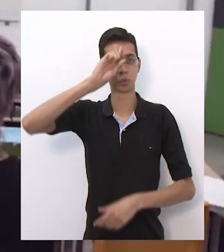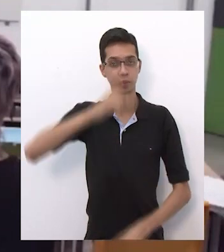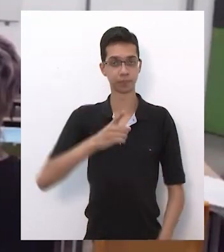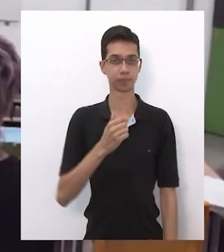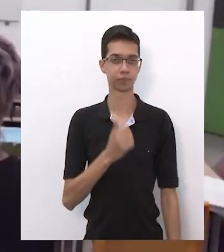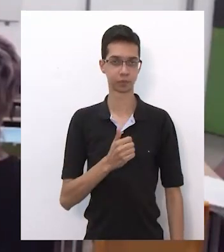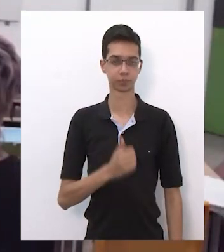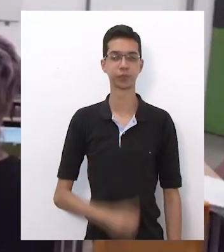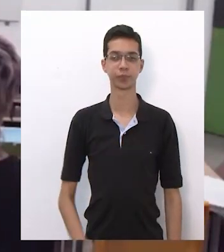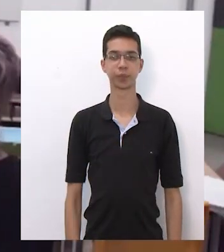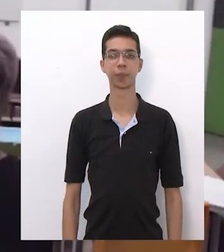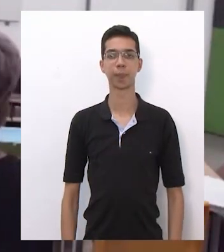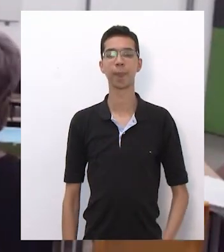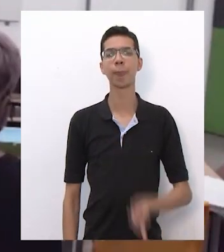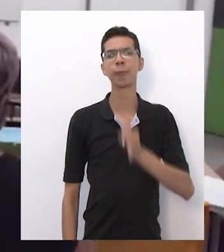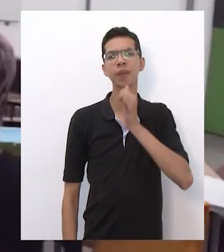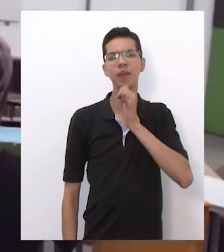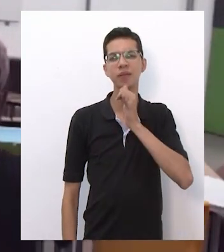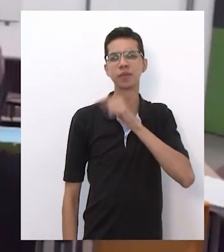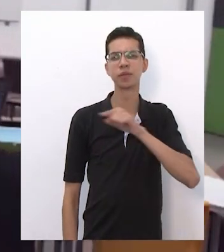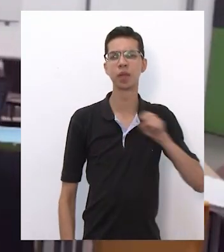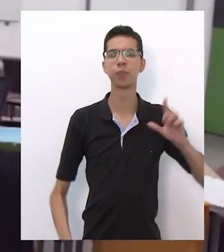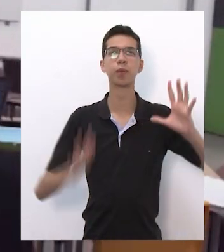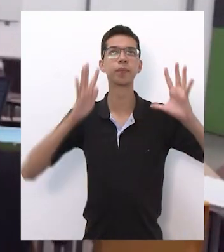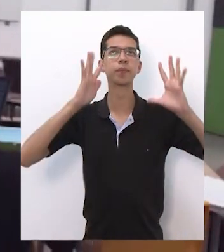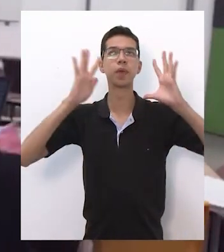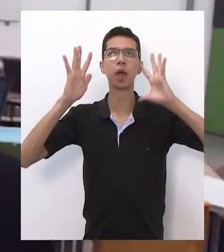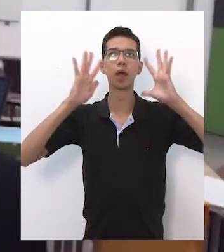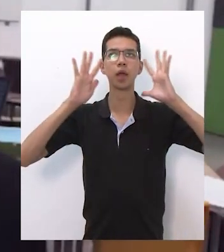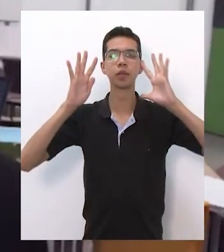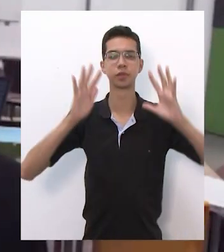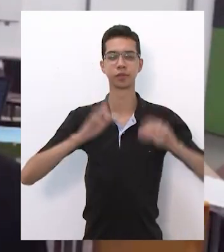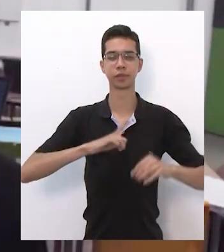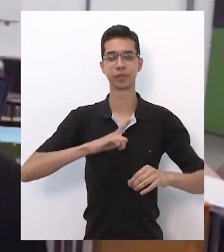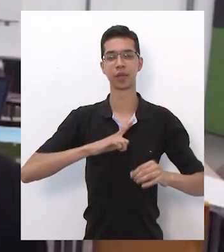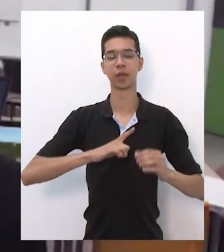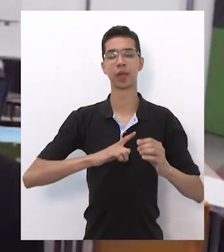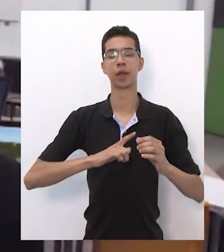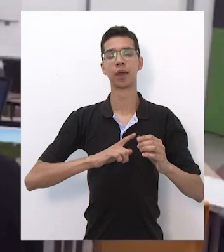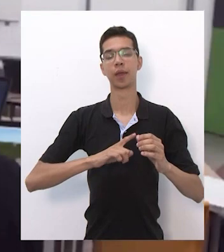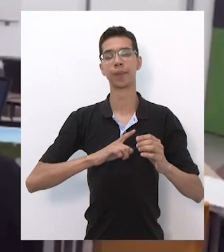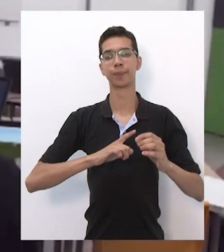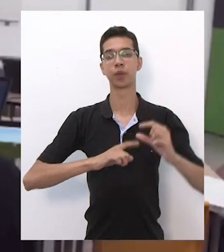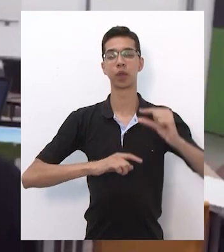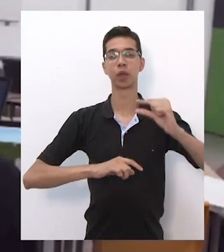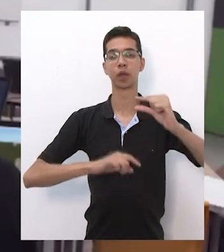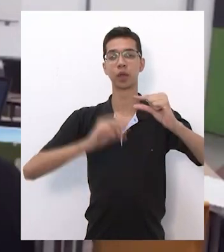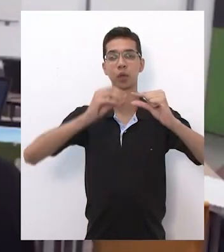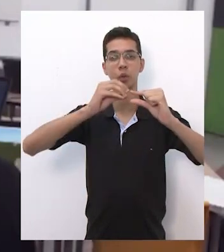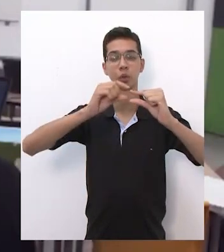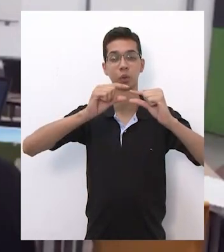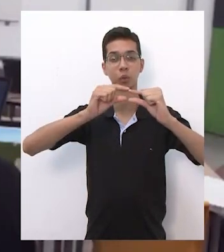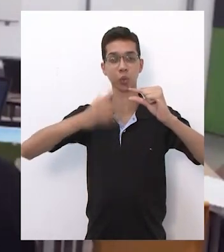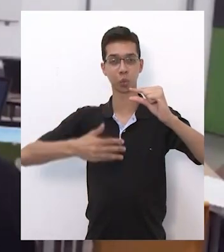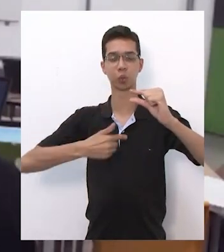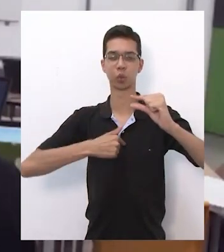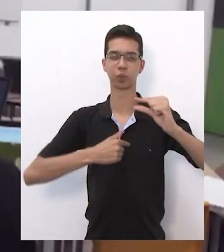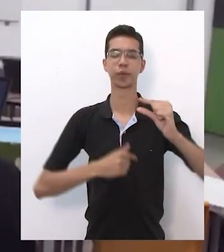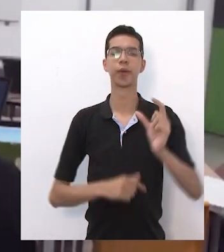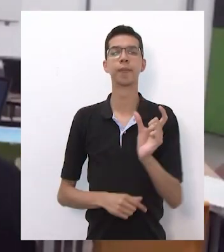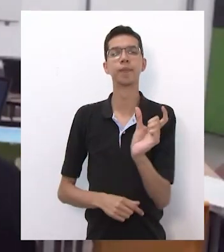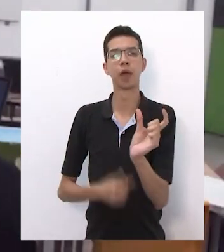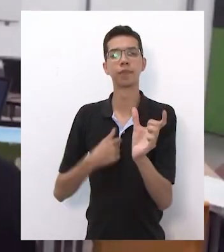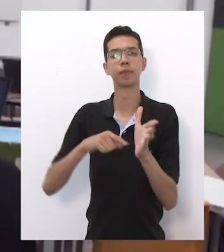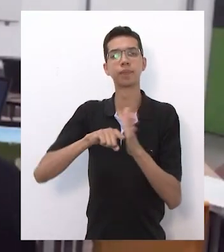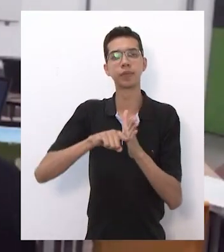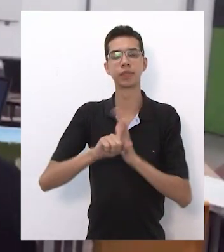claro. Por exemplo, quando a gente imagina, eu vou fazer uma pesquisa no Google, vou colocar lá a palavra gato. O que vai acontecer? Na